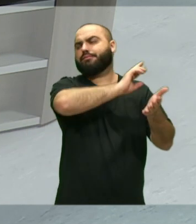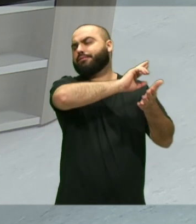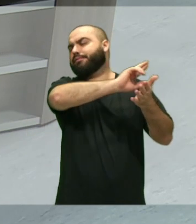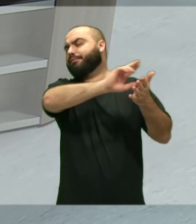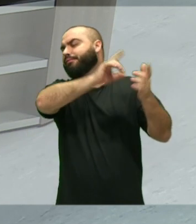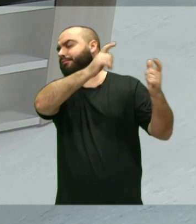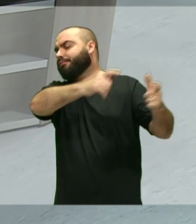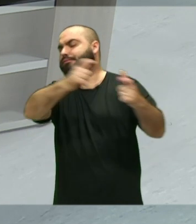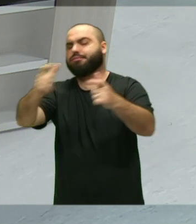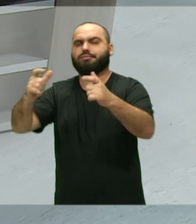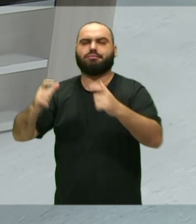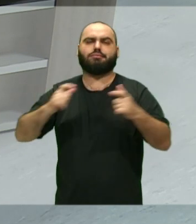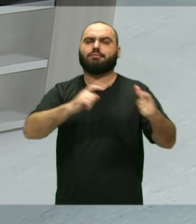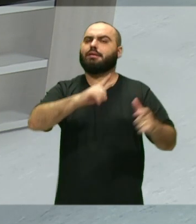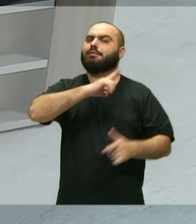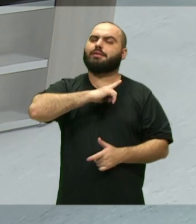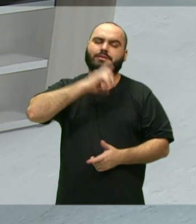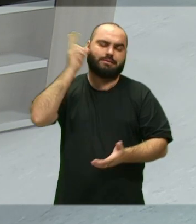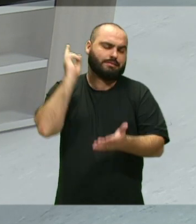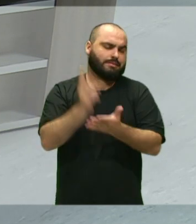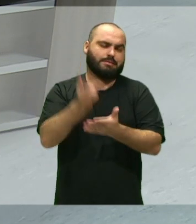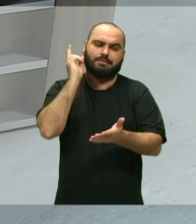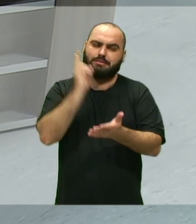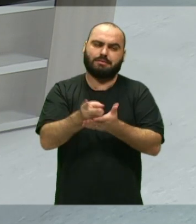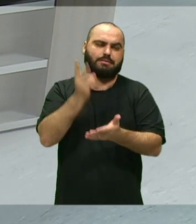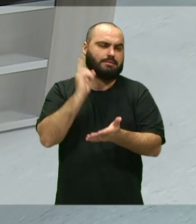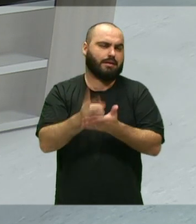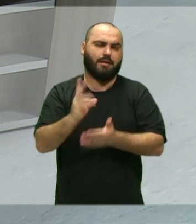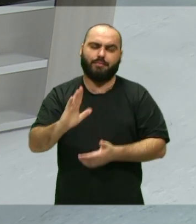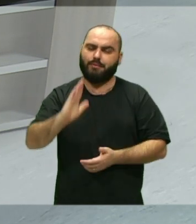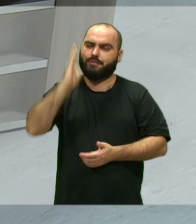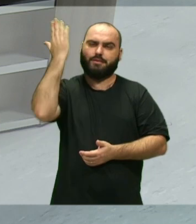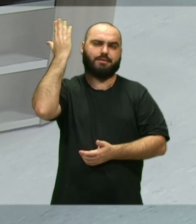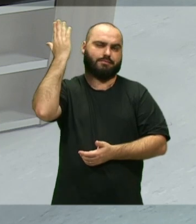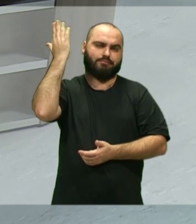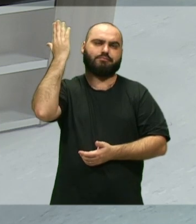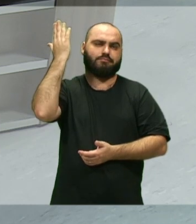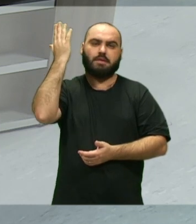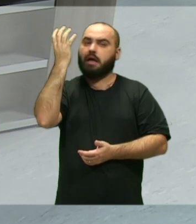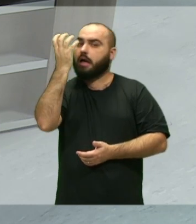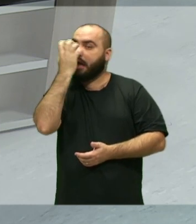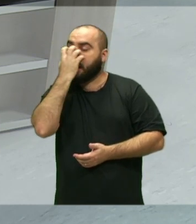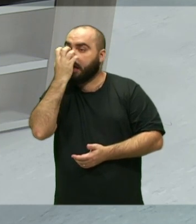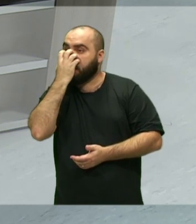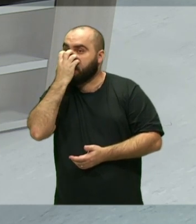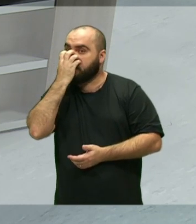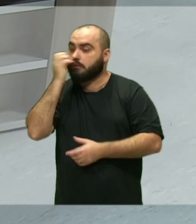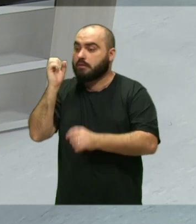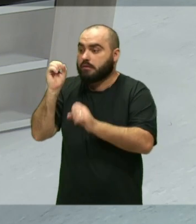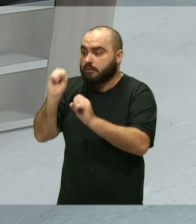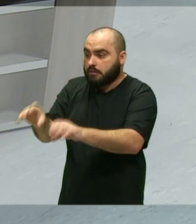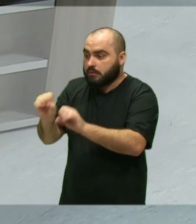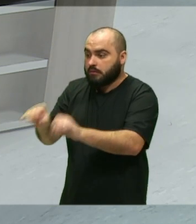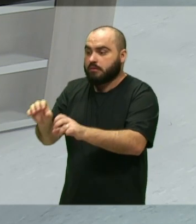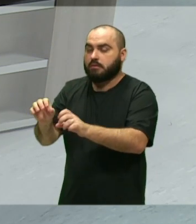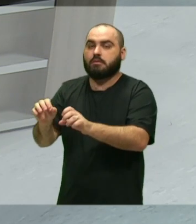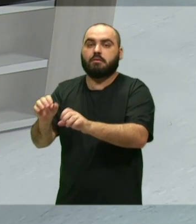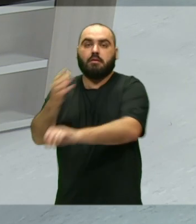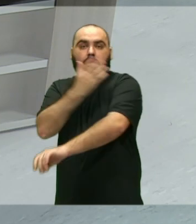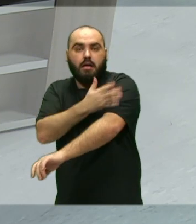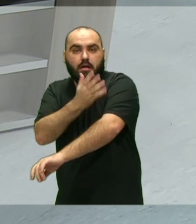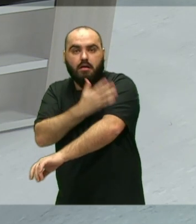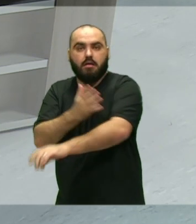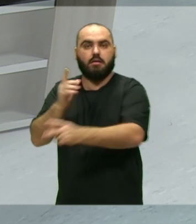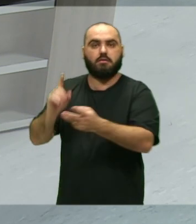é um funil, né, que a gente sempre fala. Vai acontecer com todo mundo, né? Seja com um cão em socialização, um cão em treinamento.